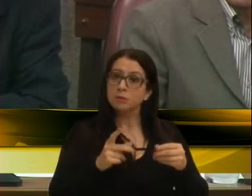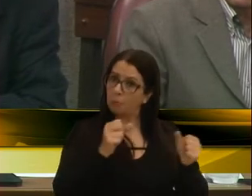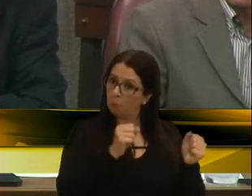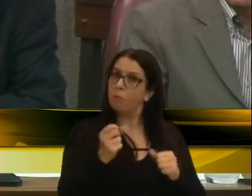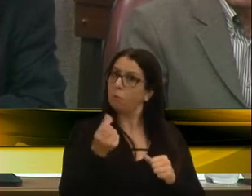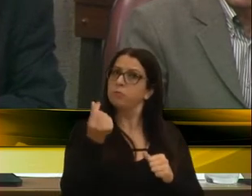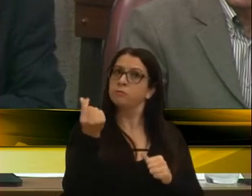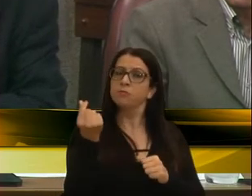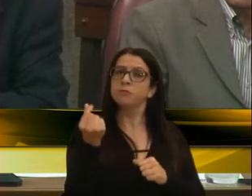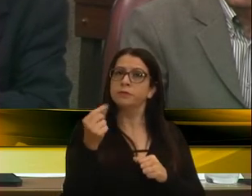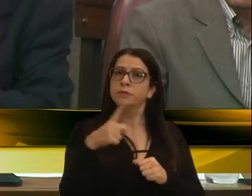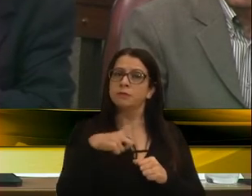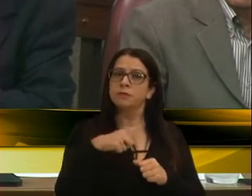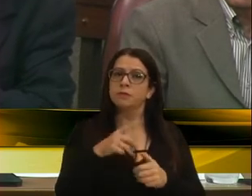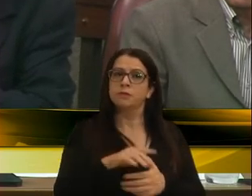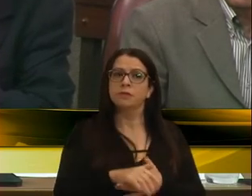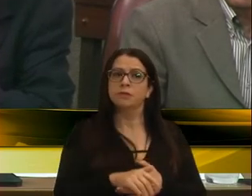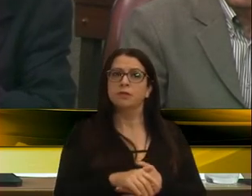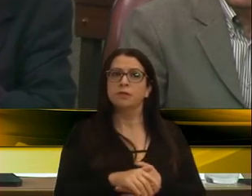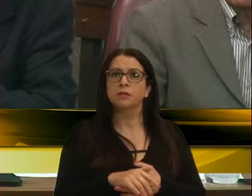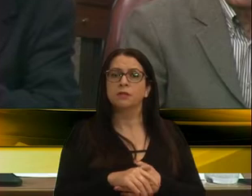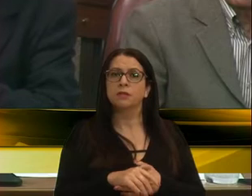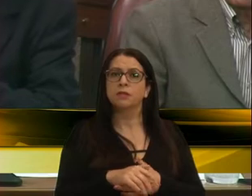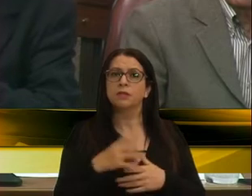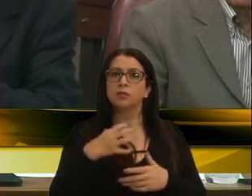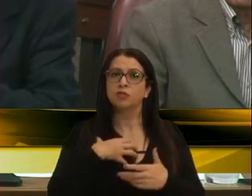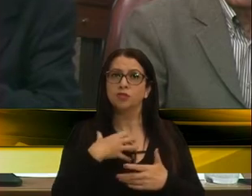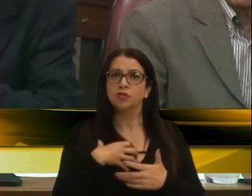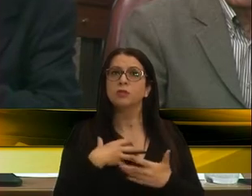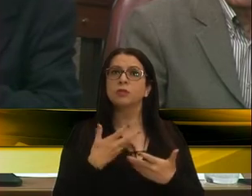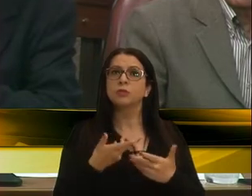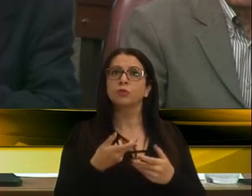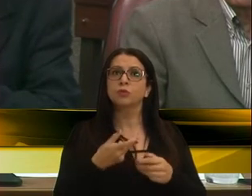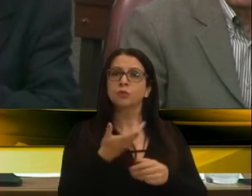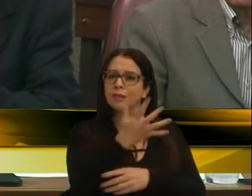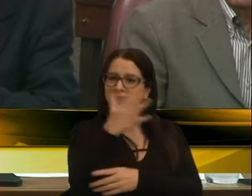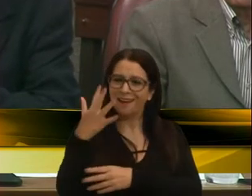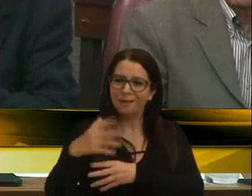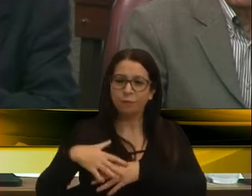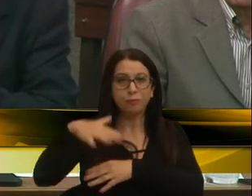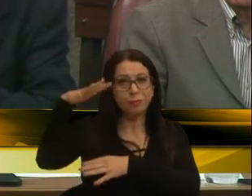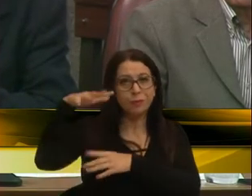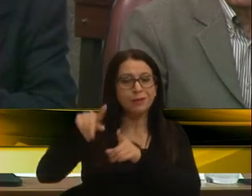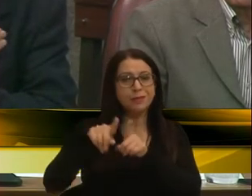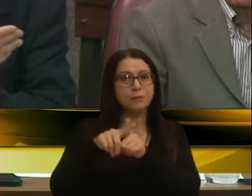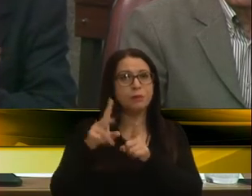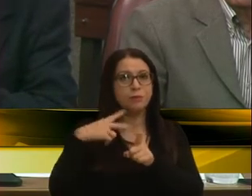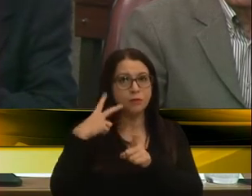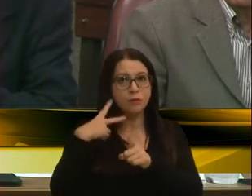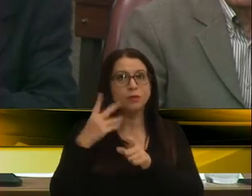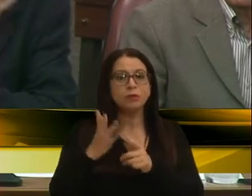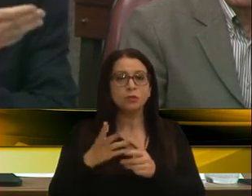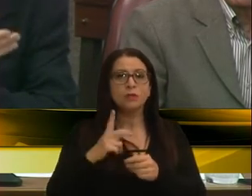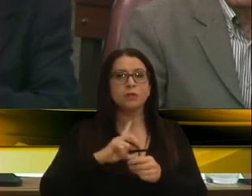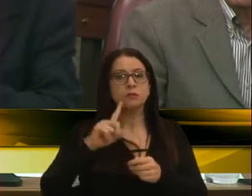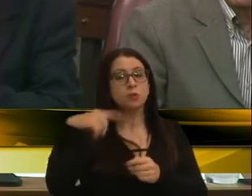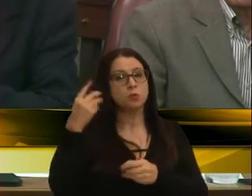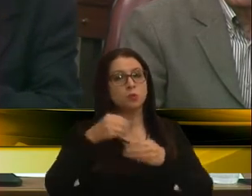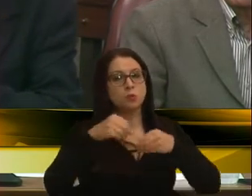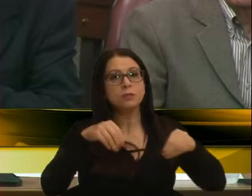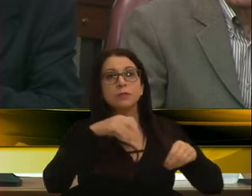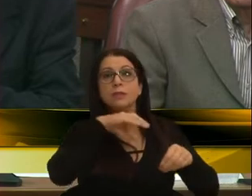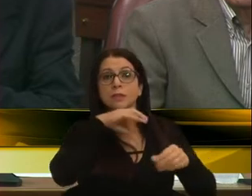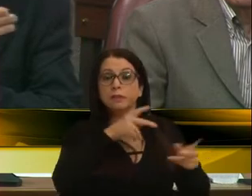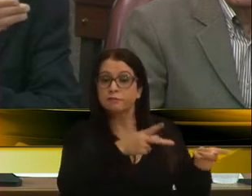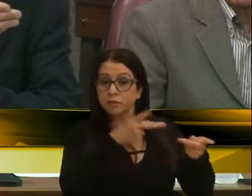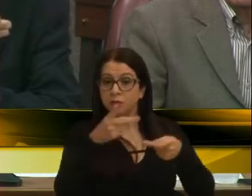têm esses terrenos dessa maneira, desse estado que está. Inclusive, esse vereador já teve em outros terrenos,